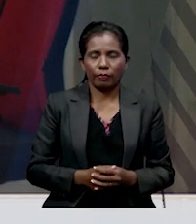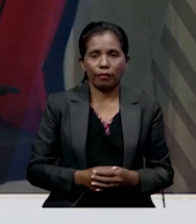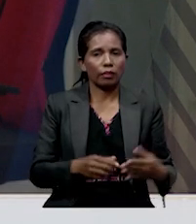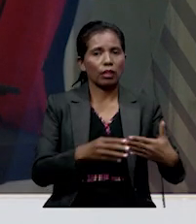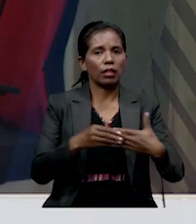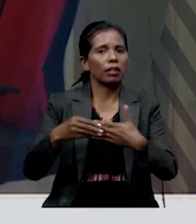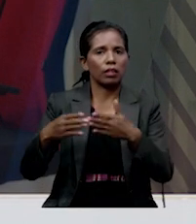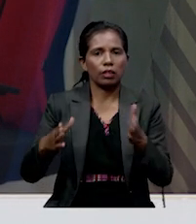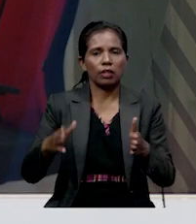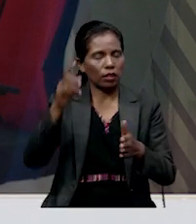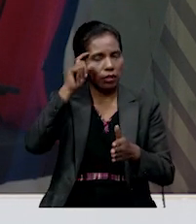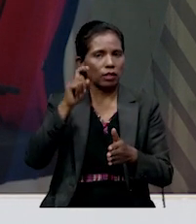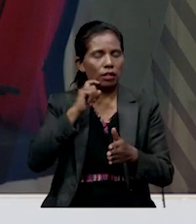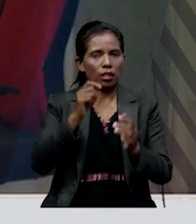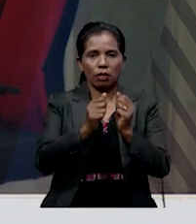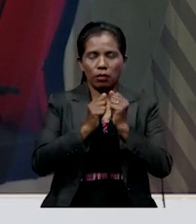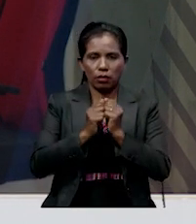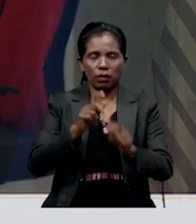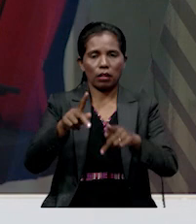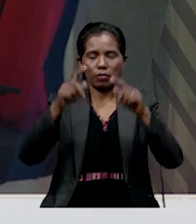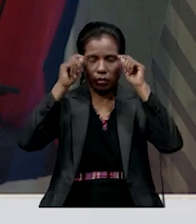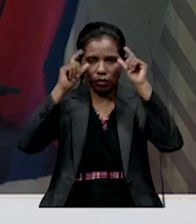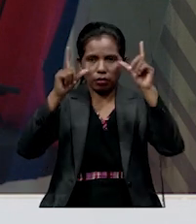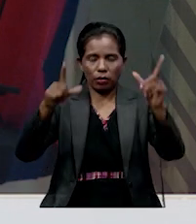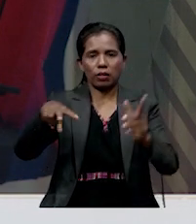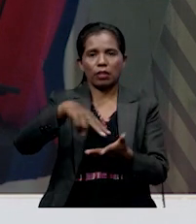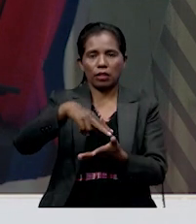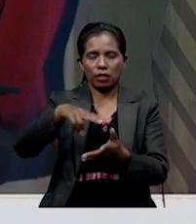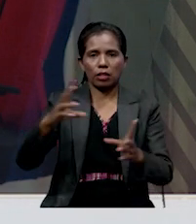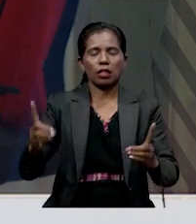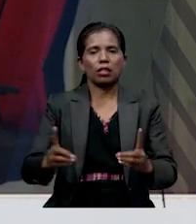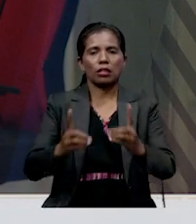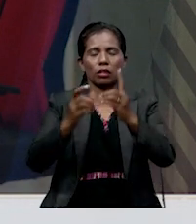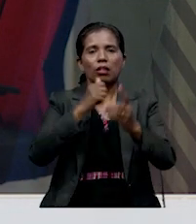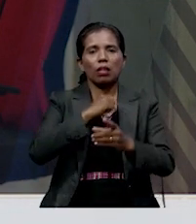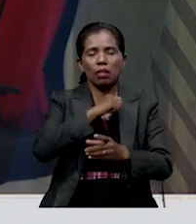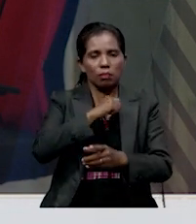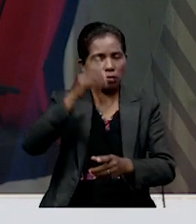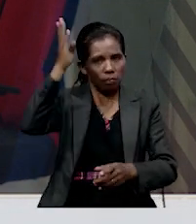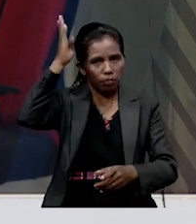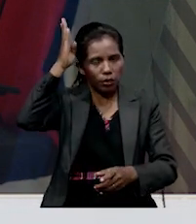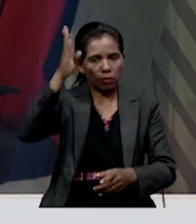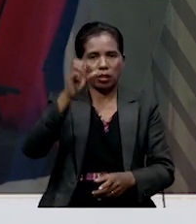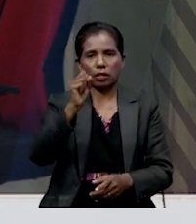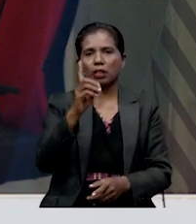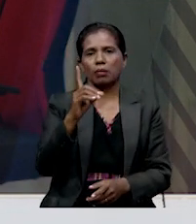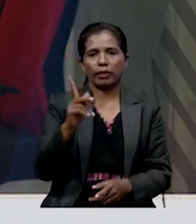Lider nasional Kairala Sanan Gusmão hamutu koti maroang bidu hasoru kardeal Virgil do Carmo da Silva.